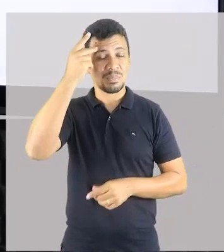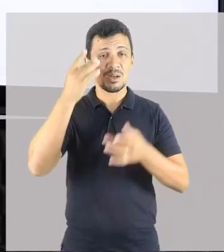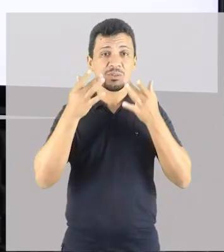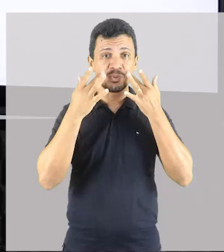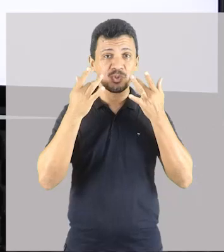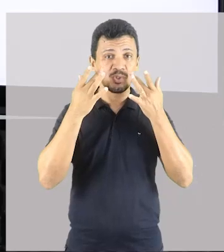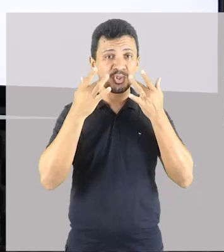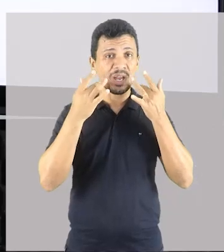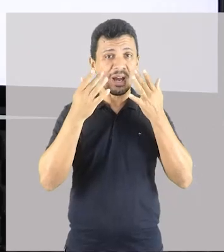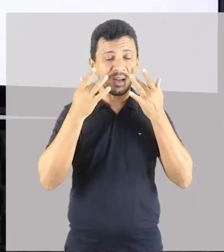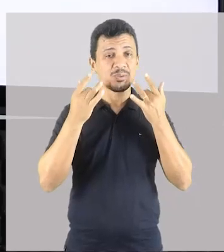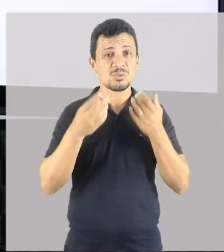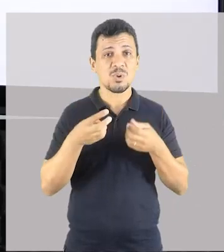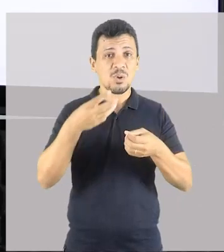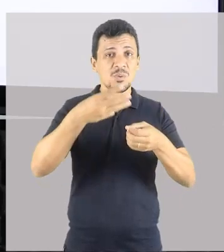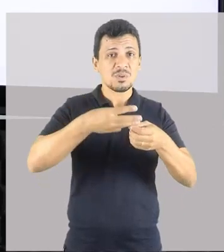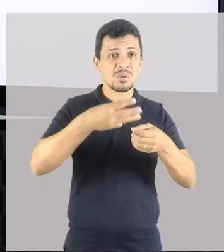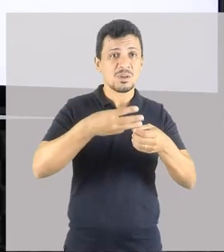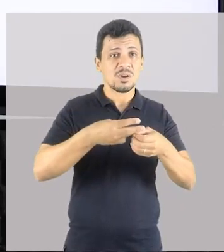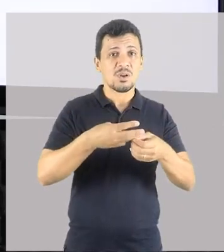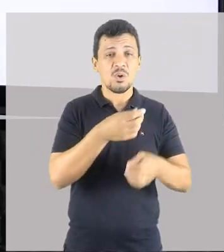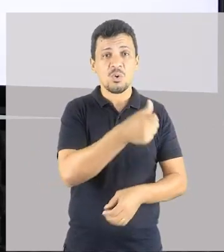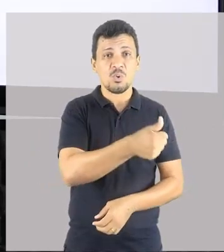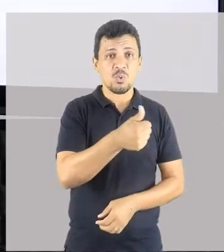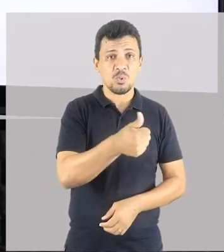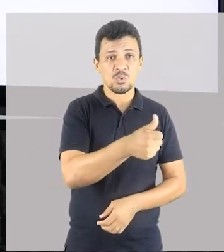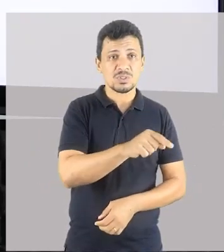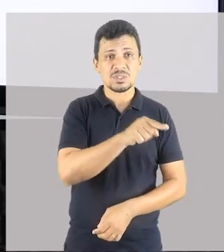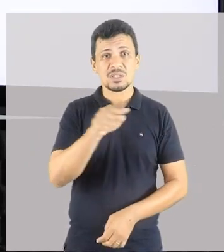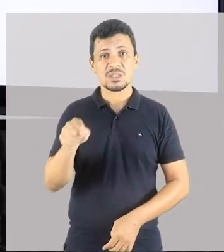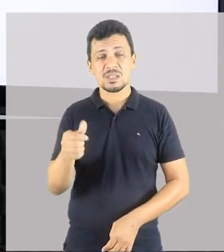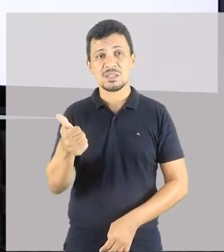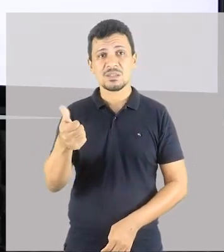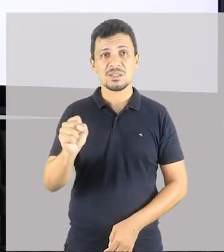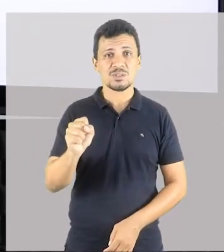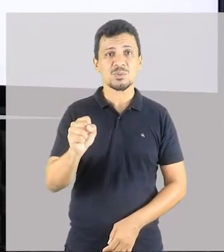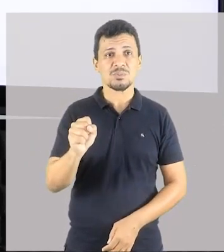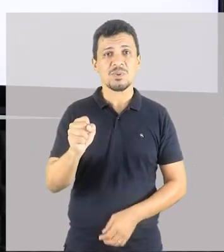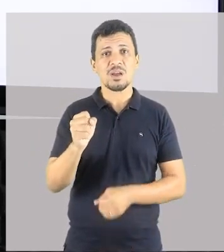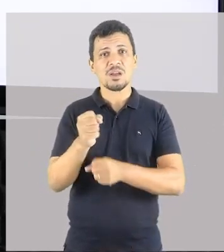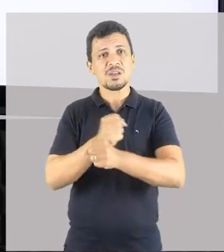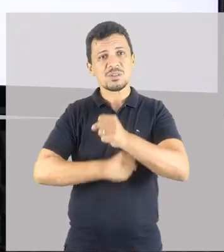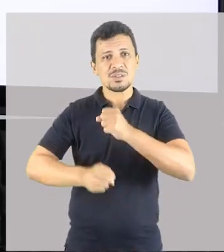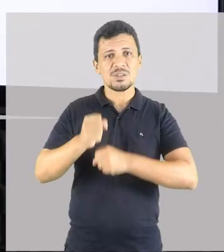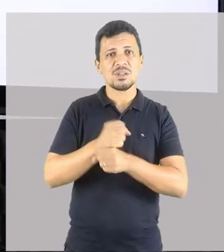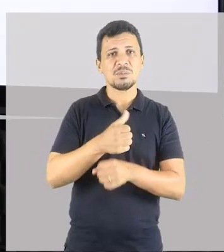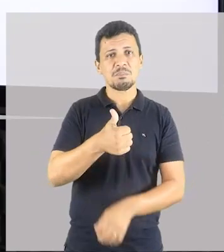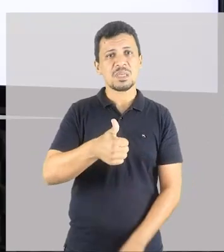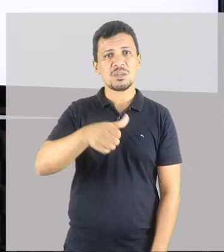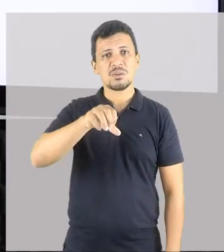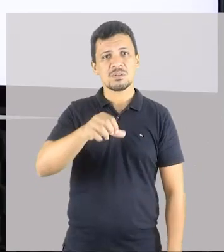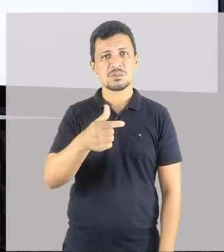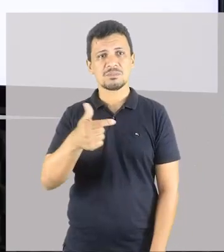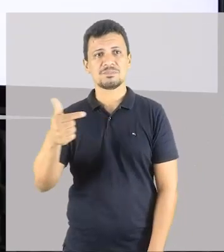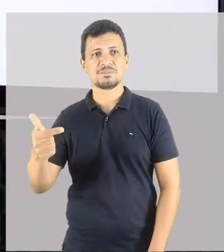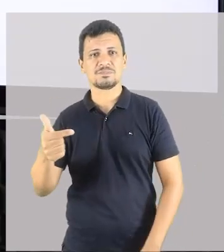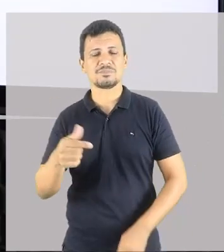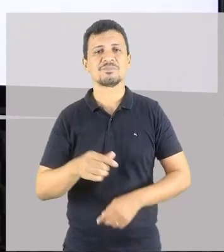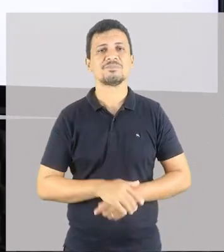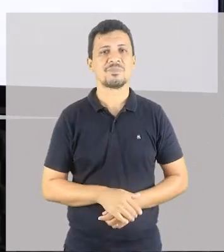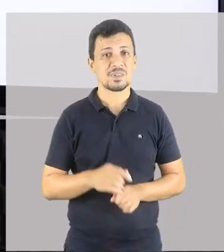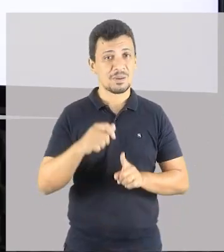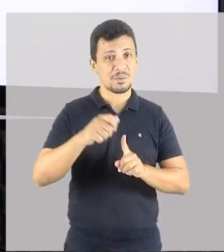dias 11 a 18 de fevereiro de 1992. Certo? E que teve uma apresentação,